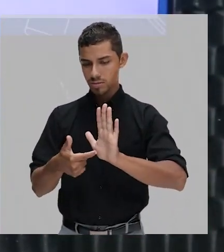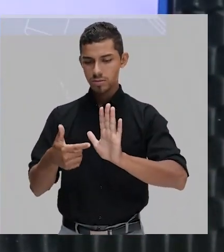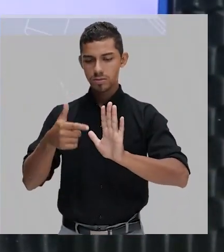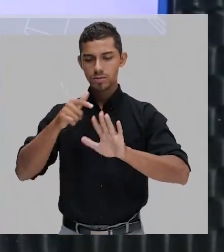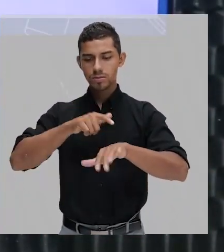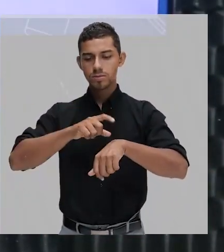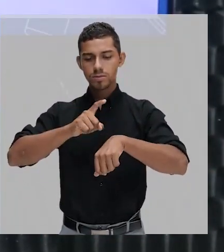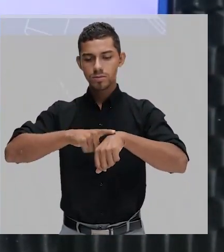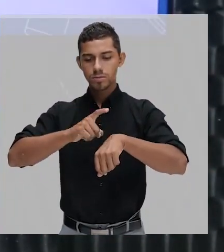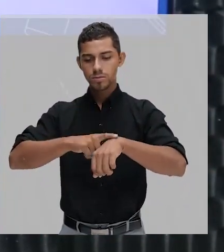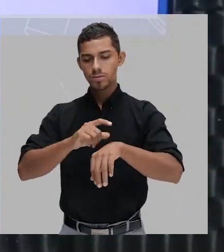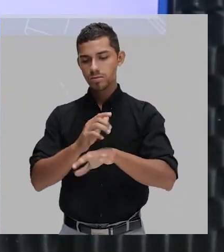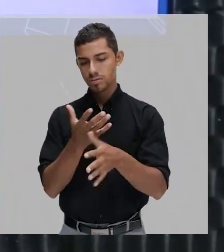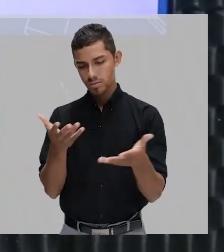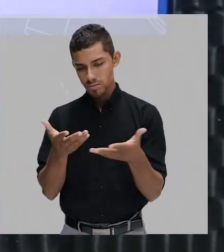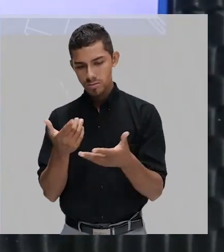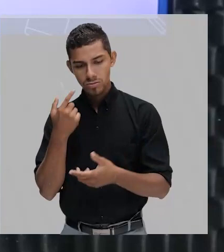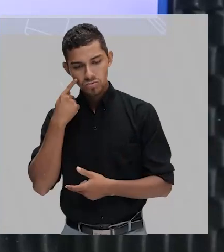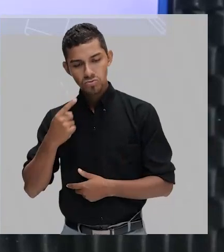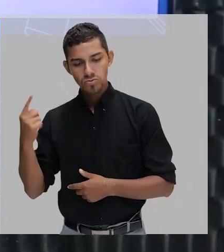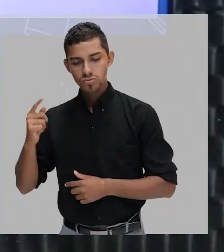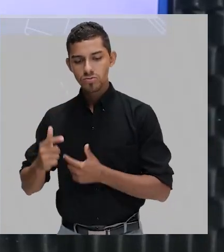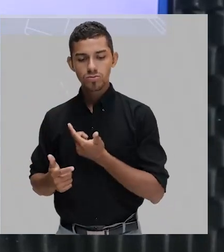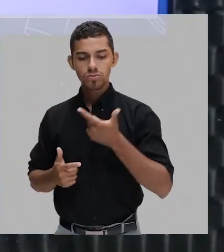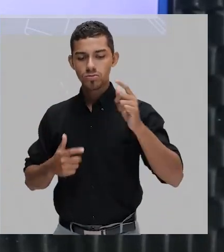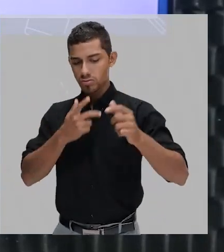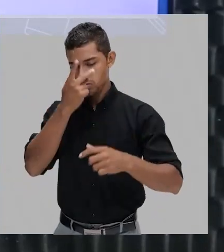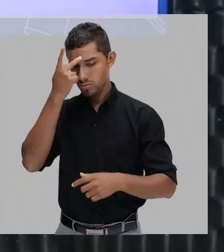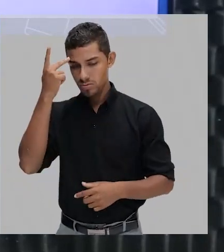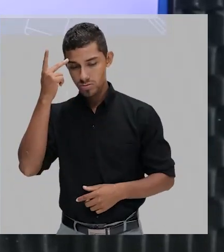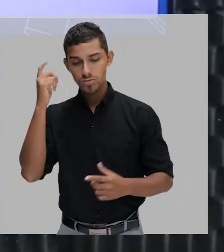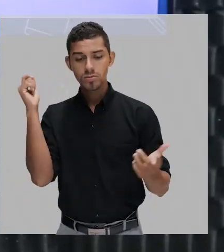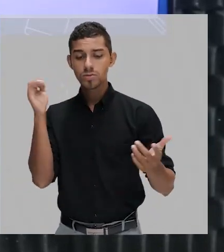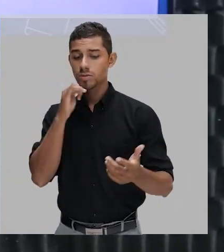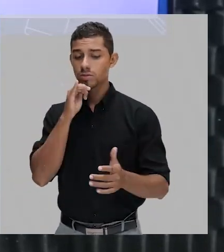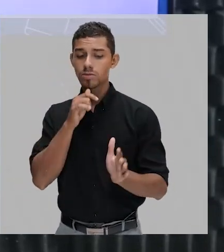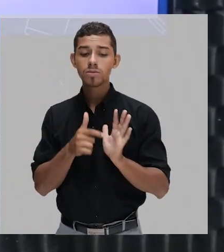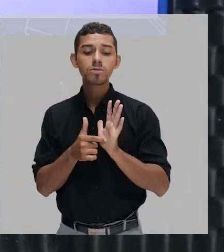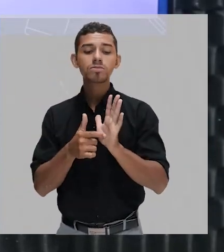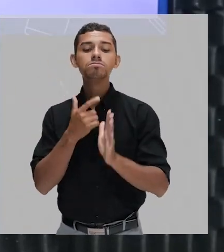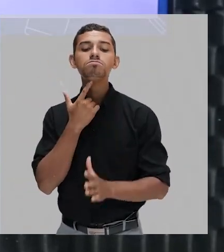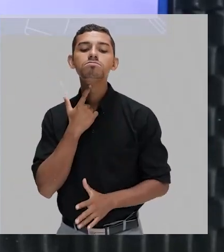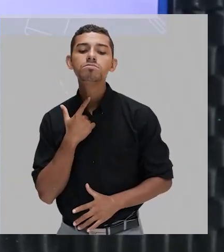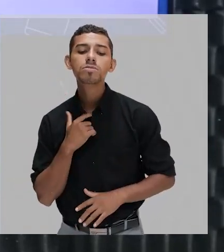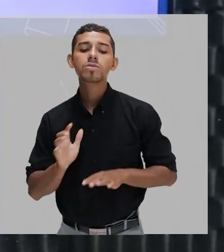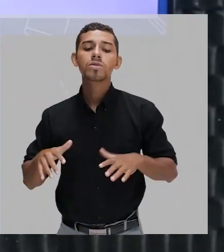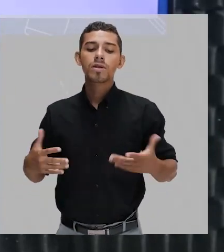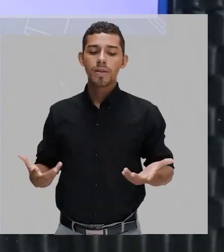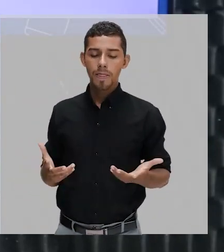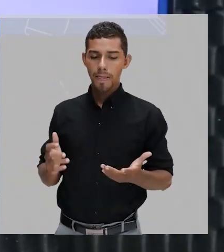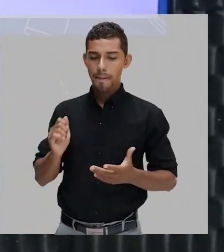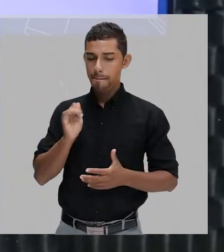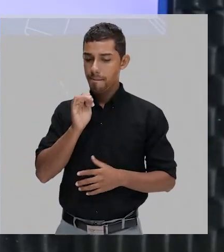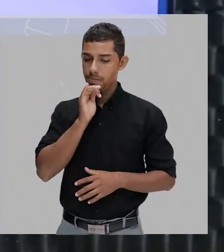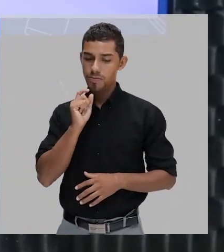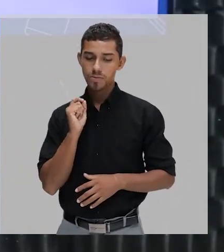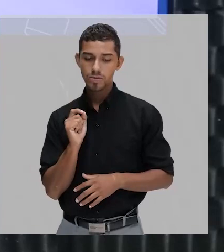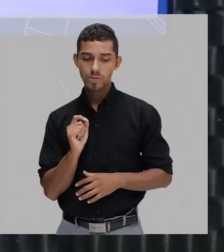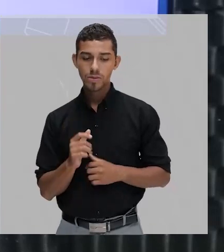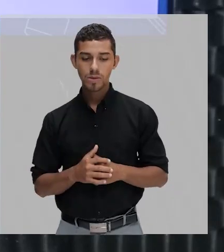naquele determinado texto. Então, falando ao outro, ele revela-se vocalizando um desejo. Qual o desejo dele? Remete a